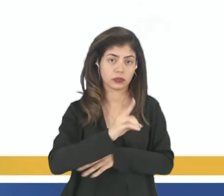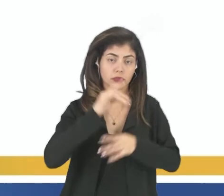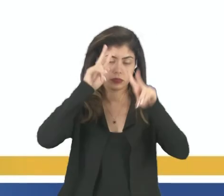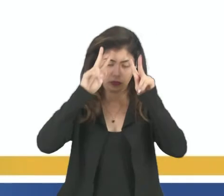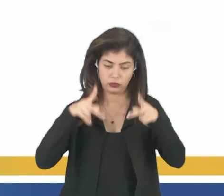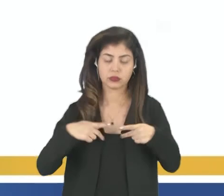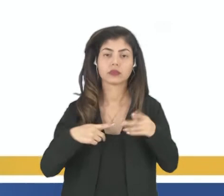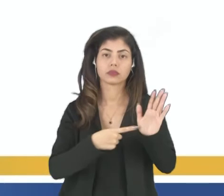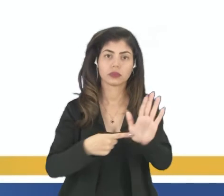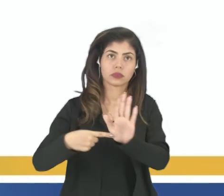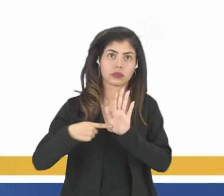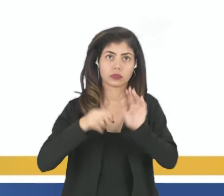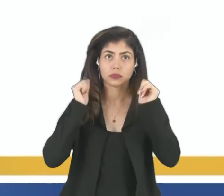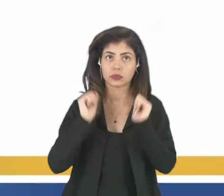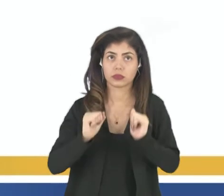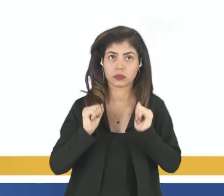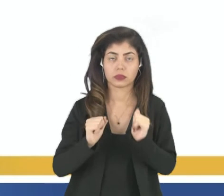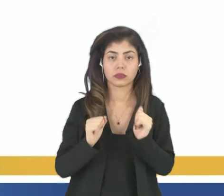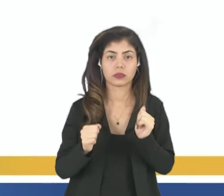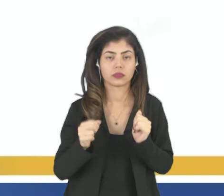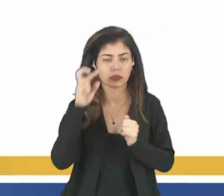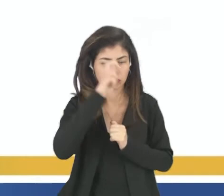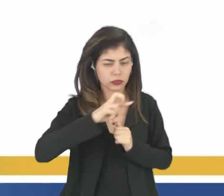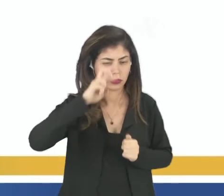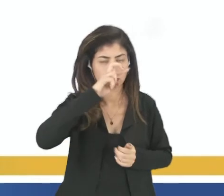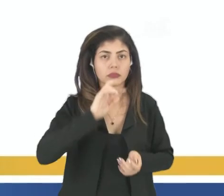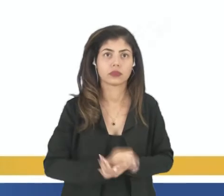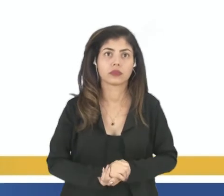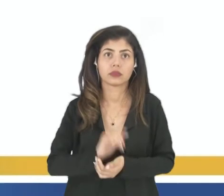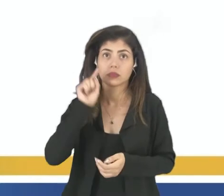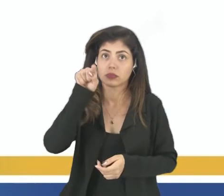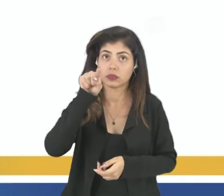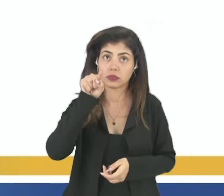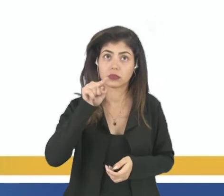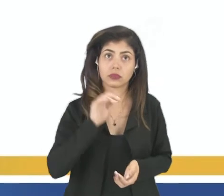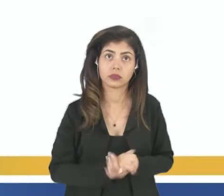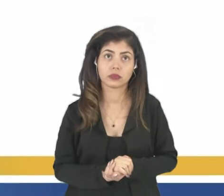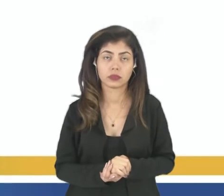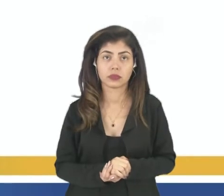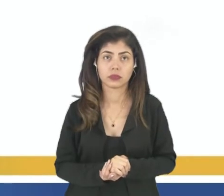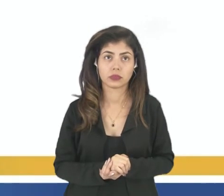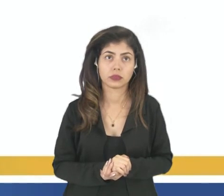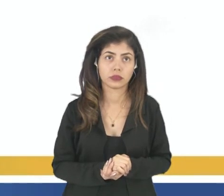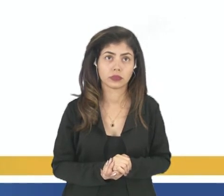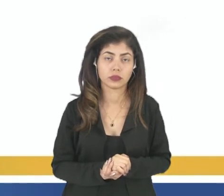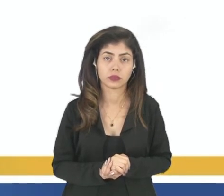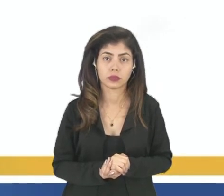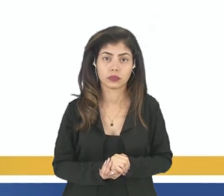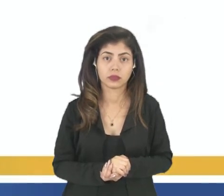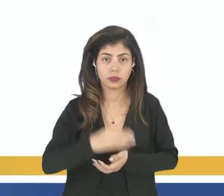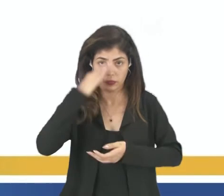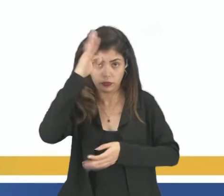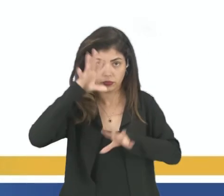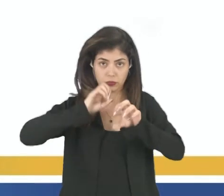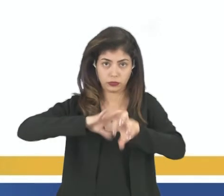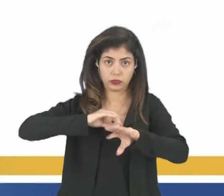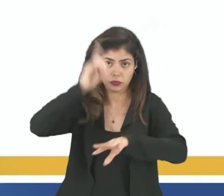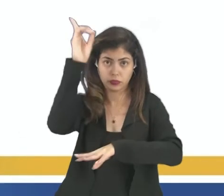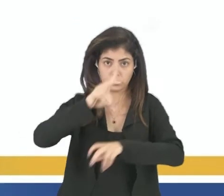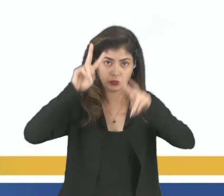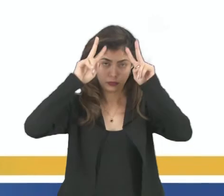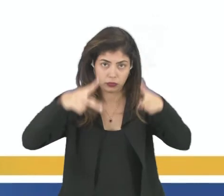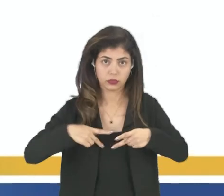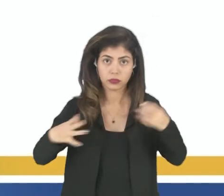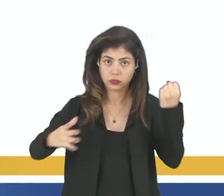Humanos, você pode ler o texto e analisar, a linha seria essa, né? A Unesco lidera a educação em direitos humanos